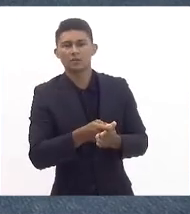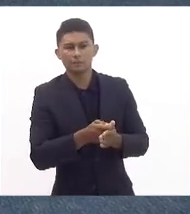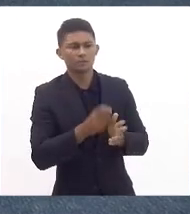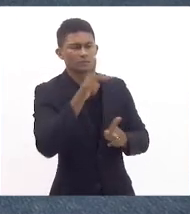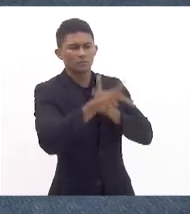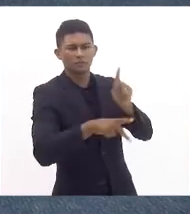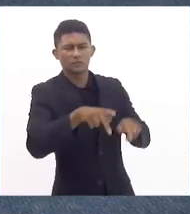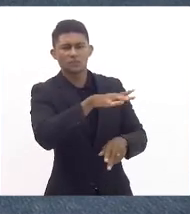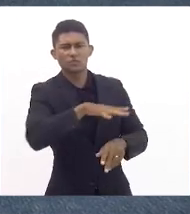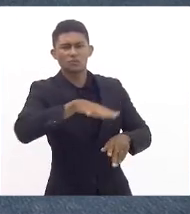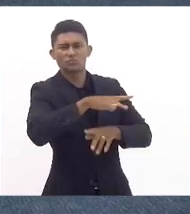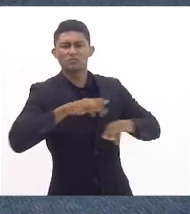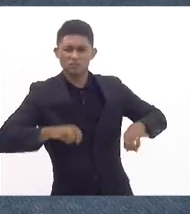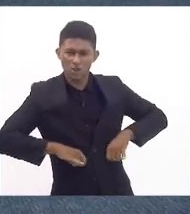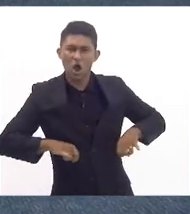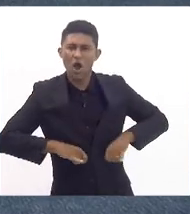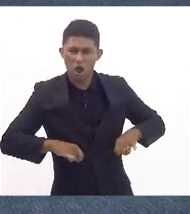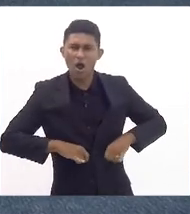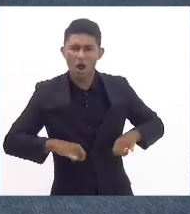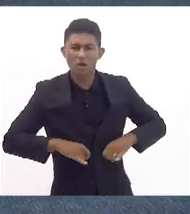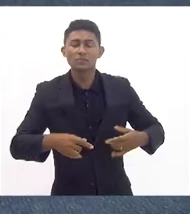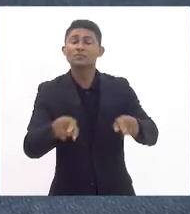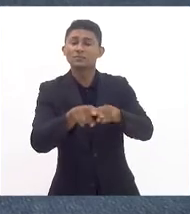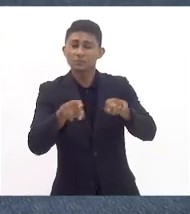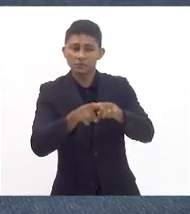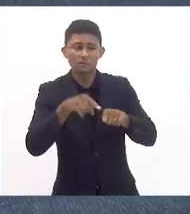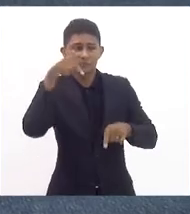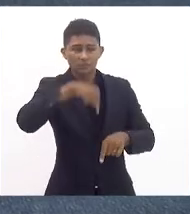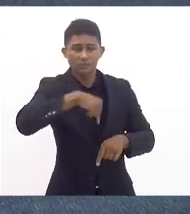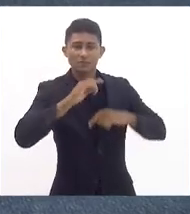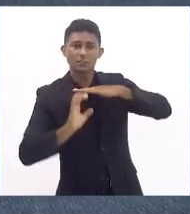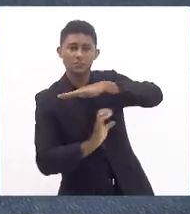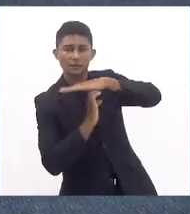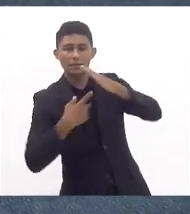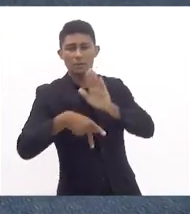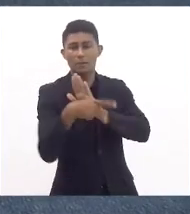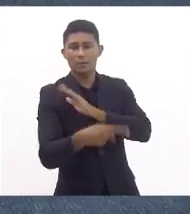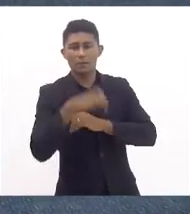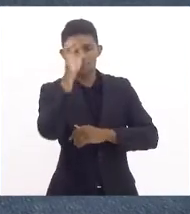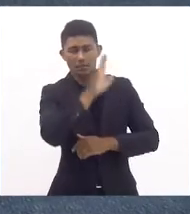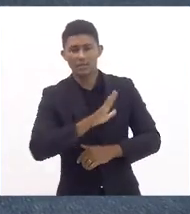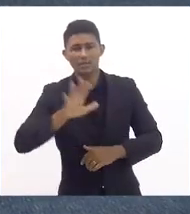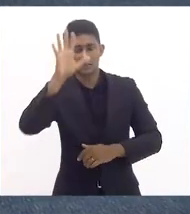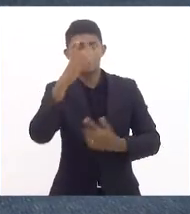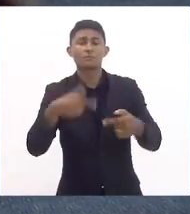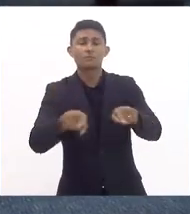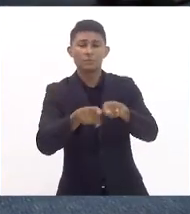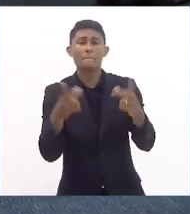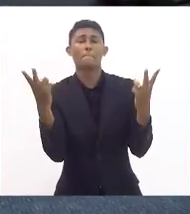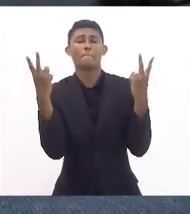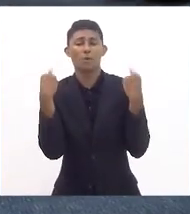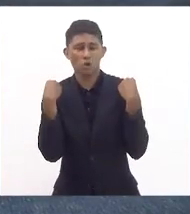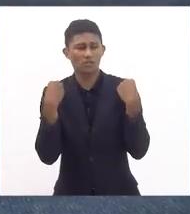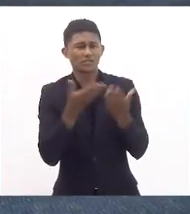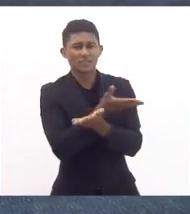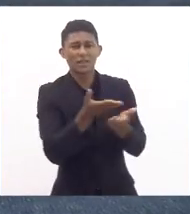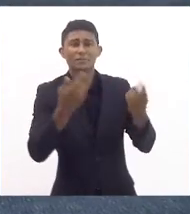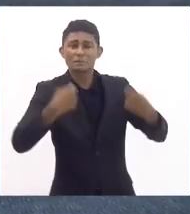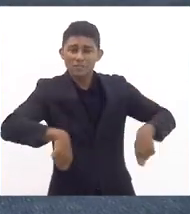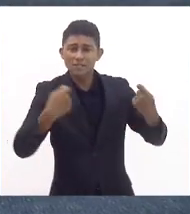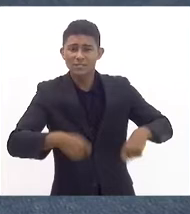as indústrias no Brasil e agora também os motoristas que precisam do GNV. Isso é uma